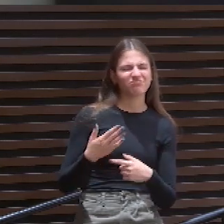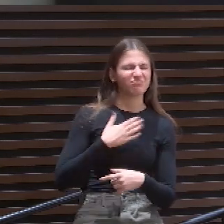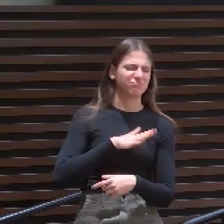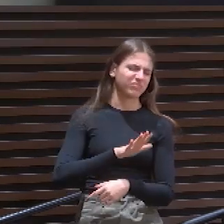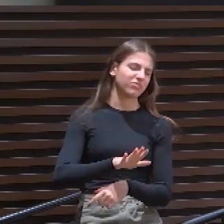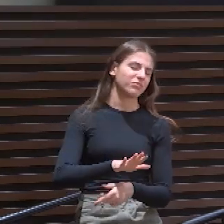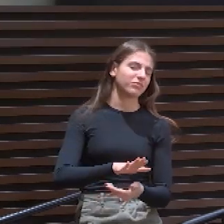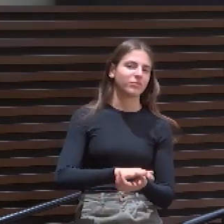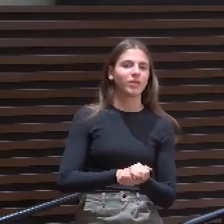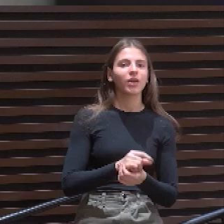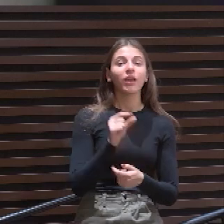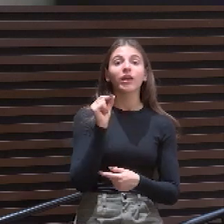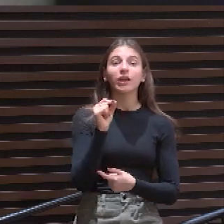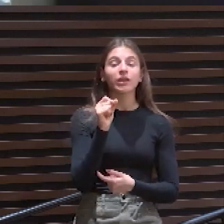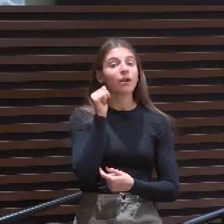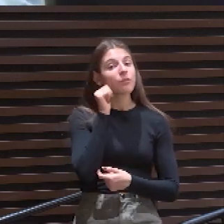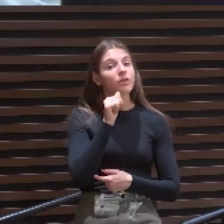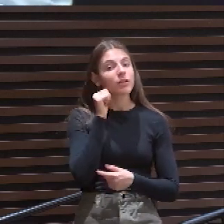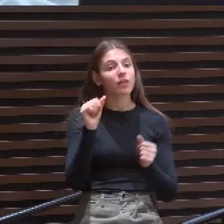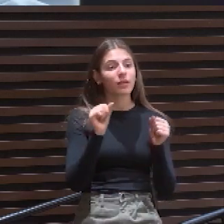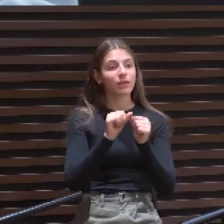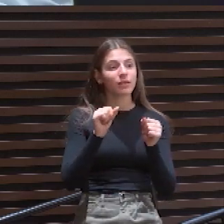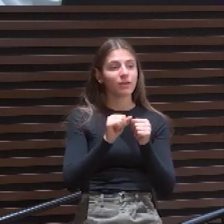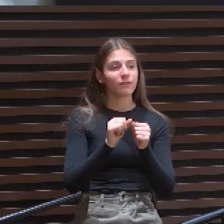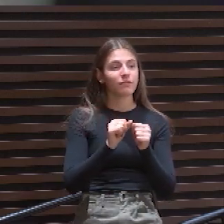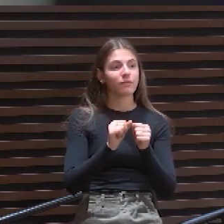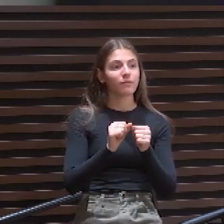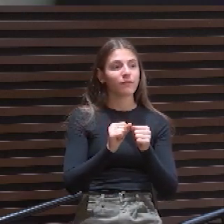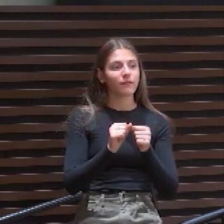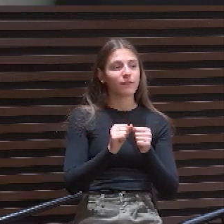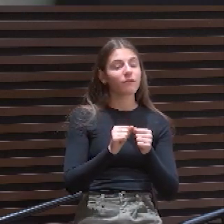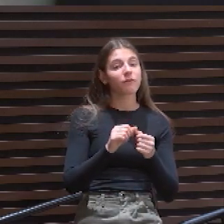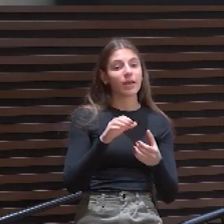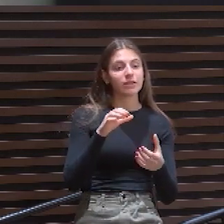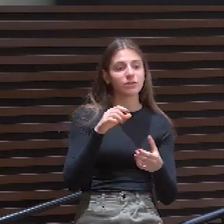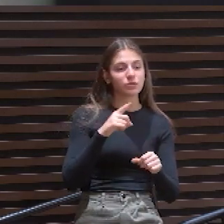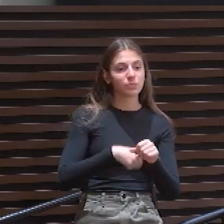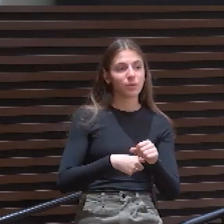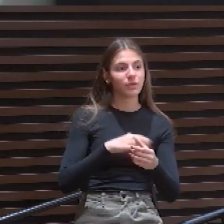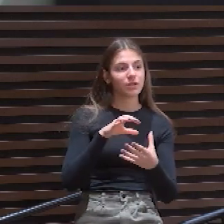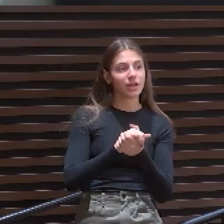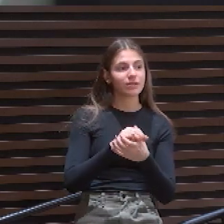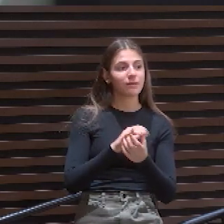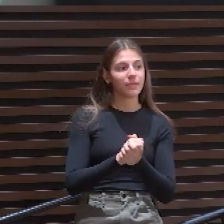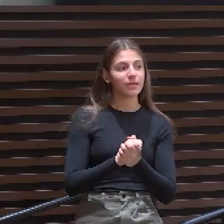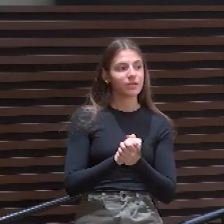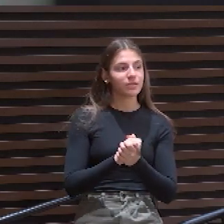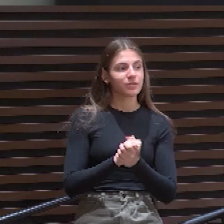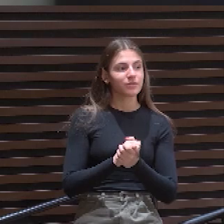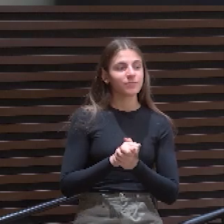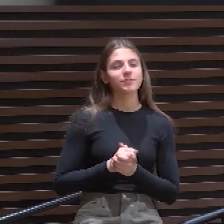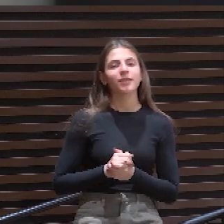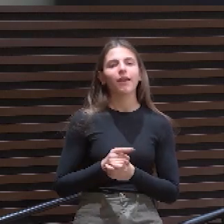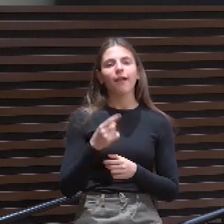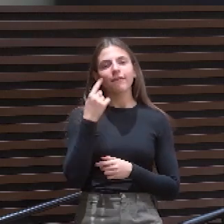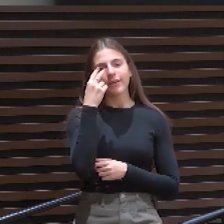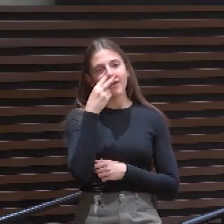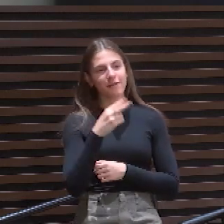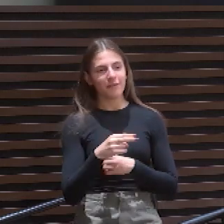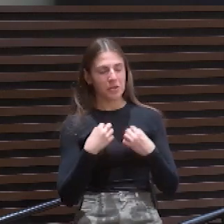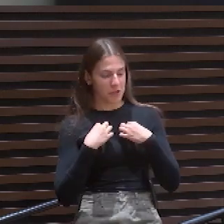mulher faz em casamento? Corre para sentar nos melhores lugares, por quê? Para ficar avaliando o vestido das madrinhas.